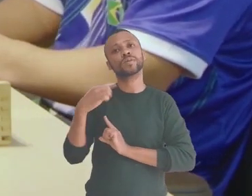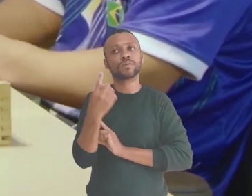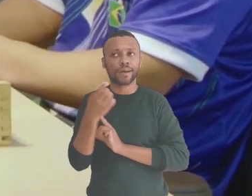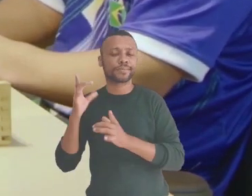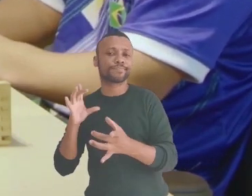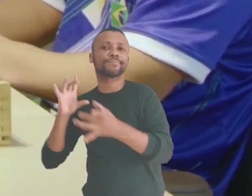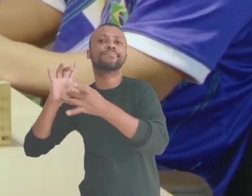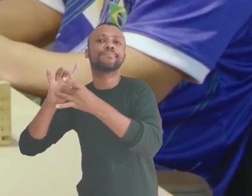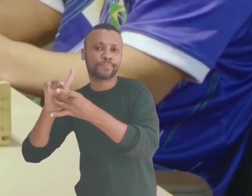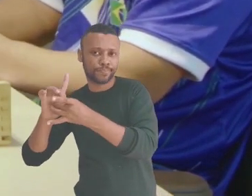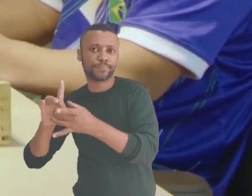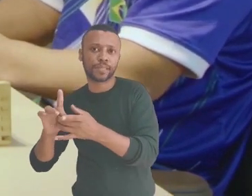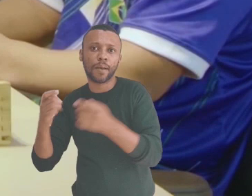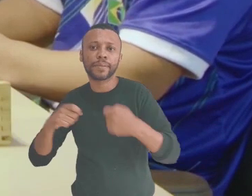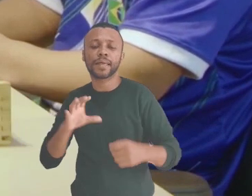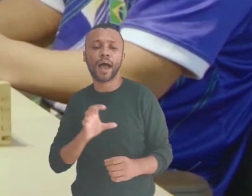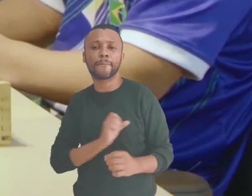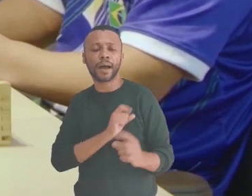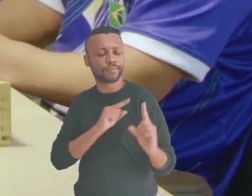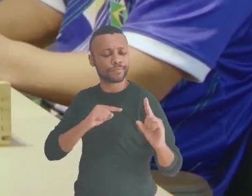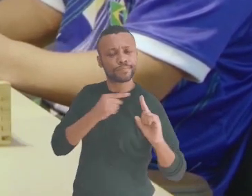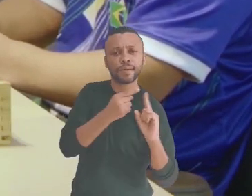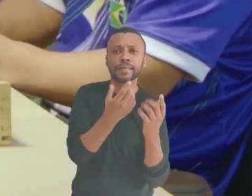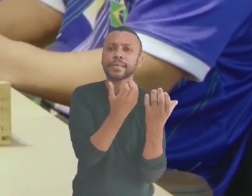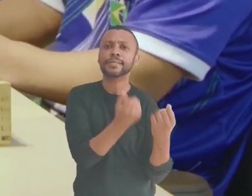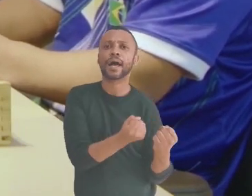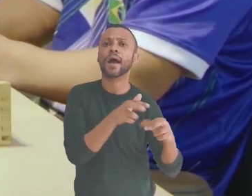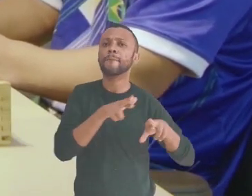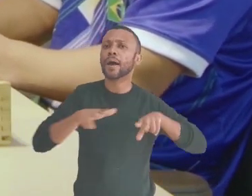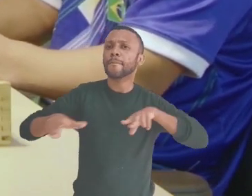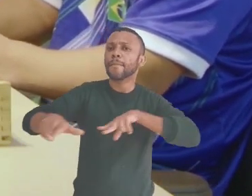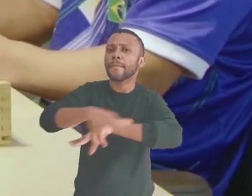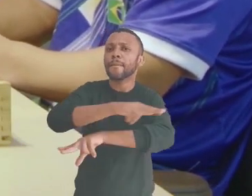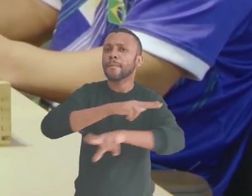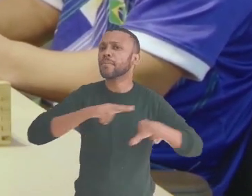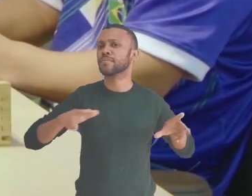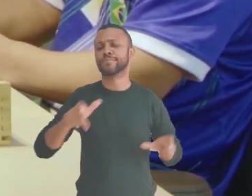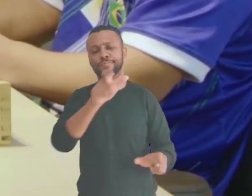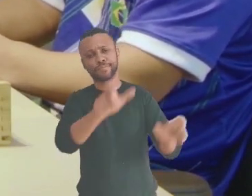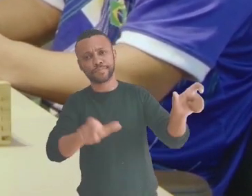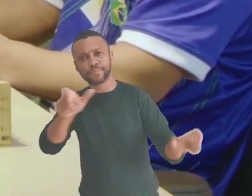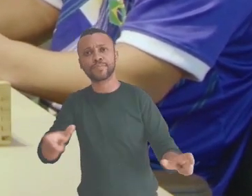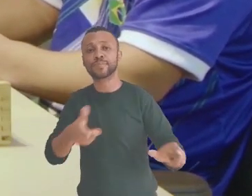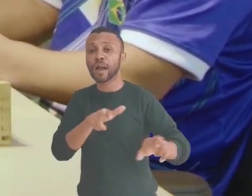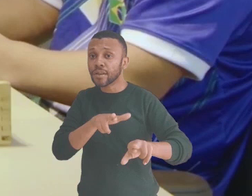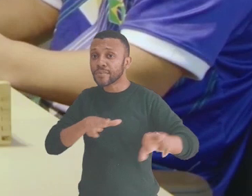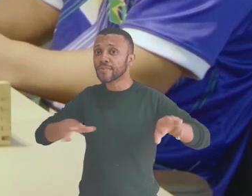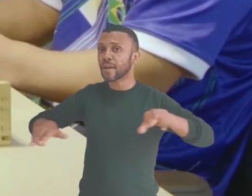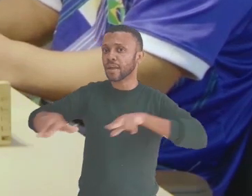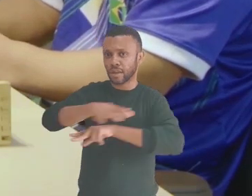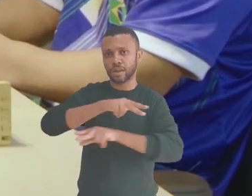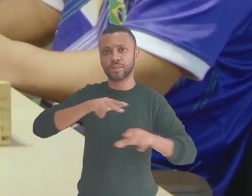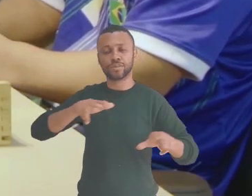aí. Para amar o próximo, para reconhecer no outro a sua condição de ser diferente e não